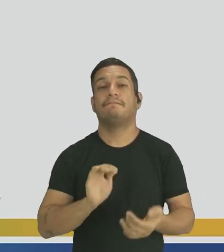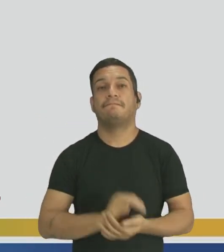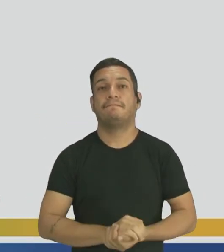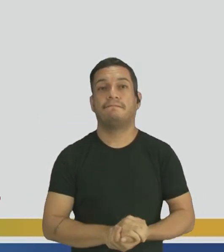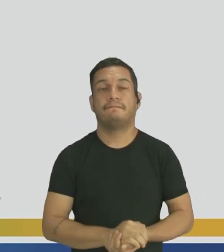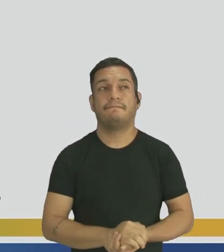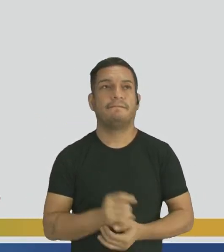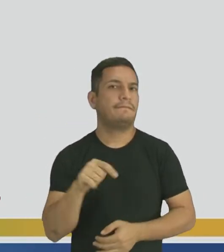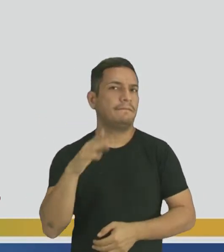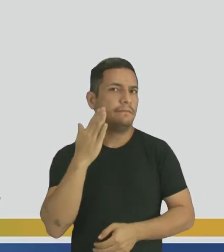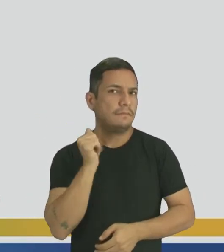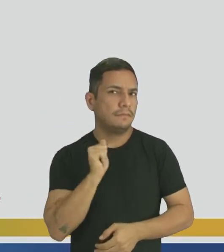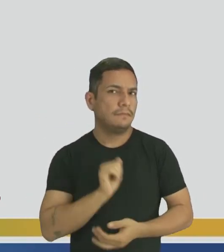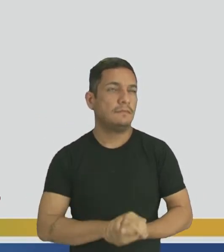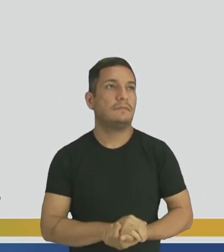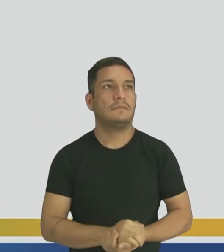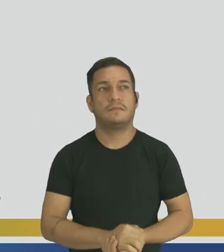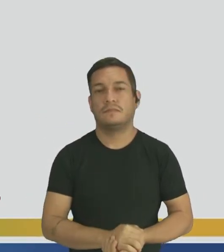Vocês já sabem?